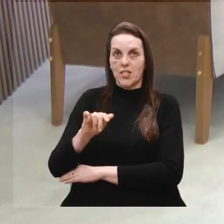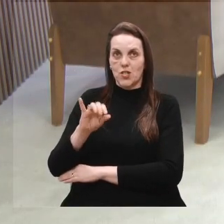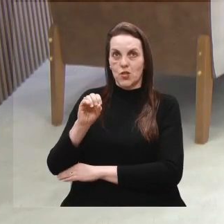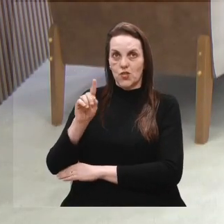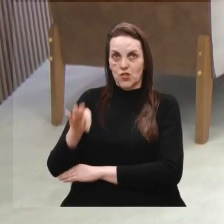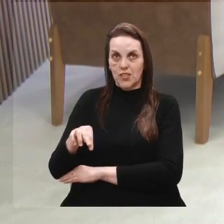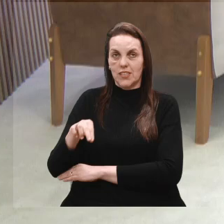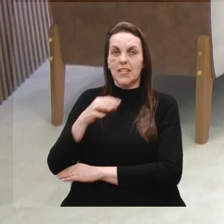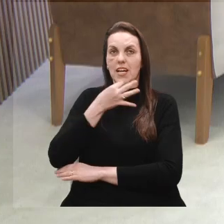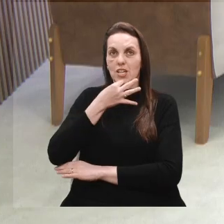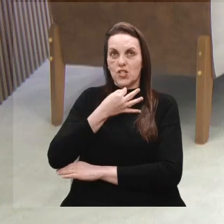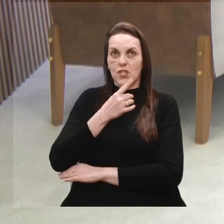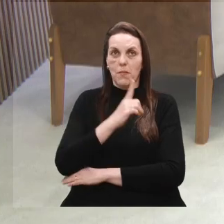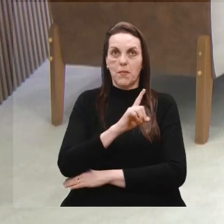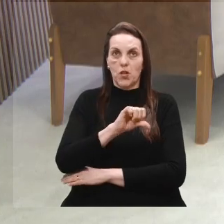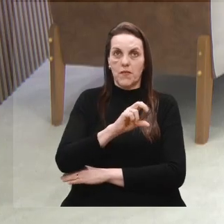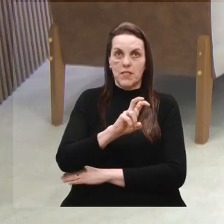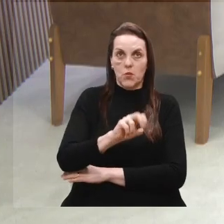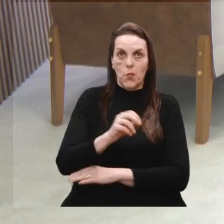Sul,